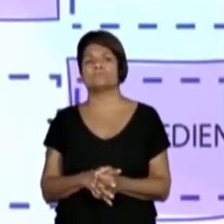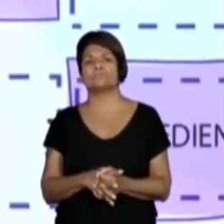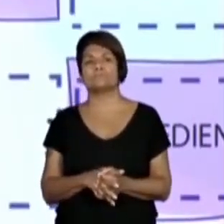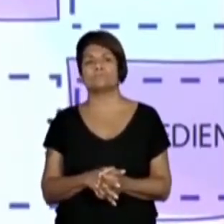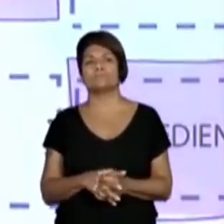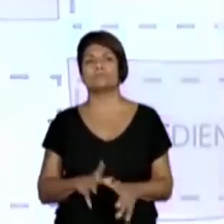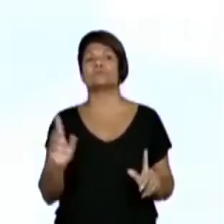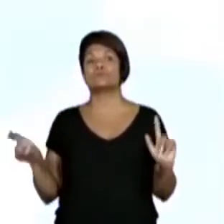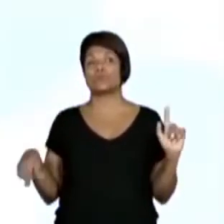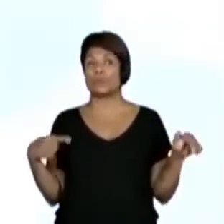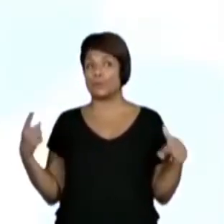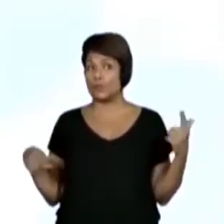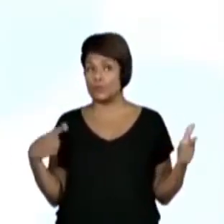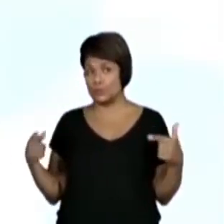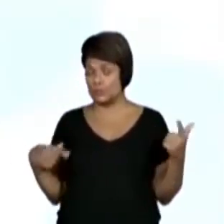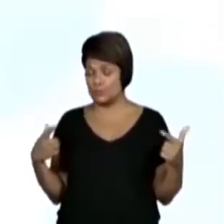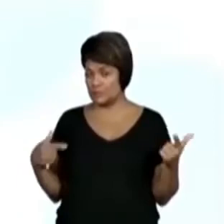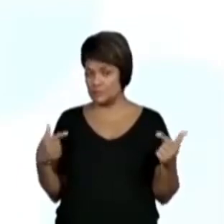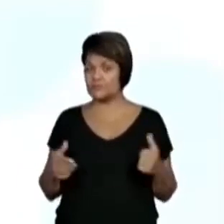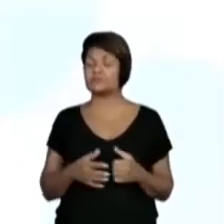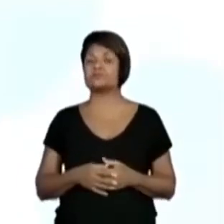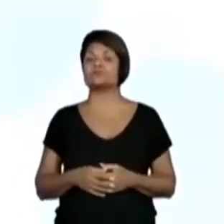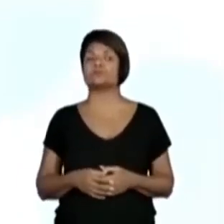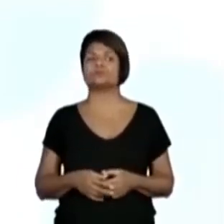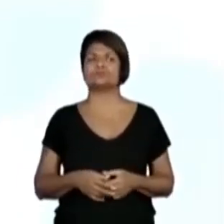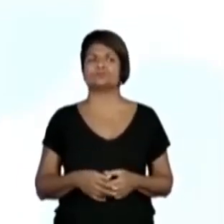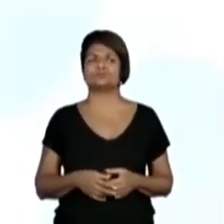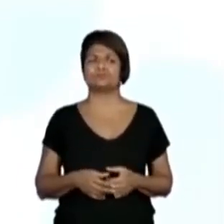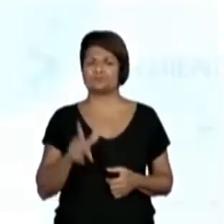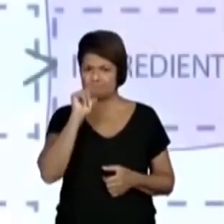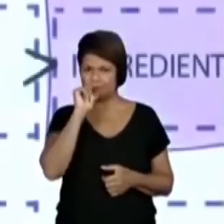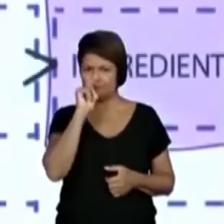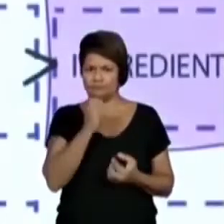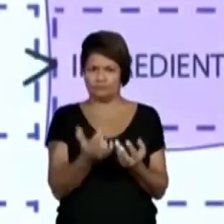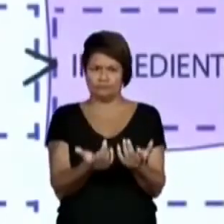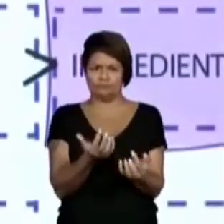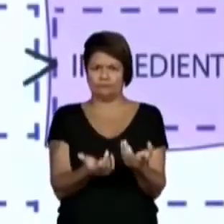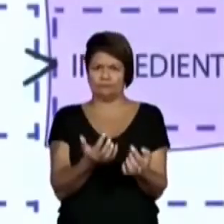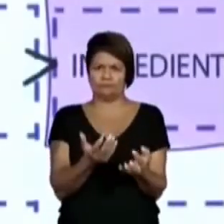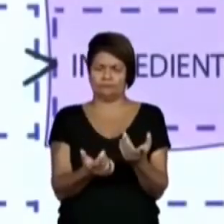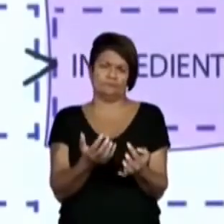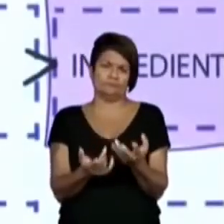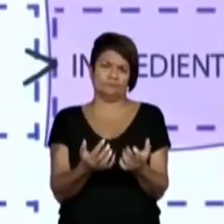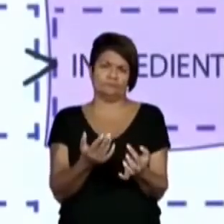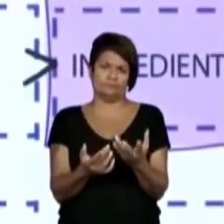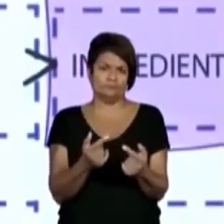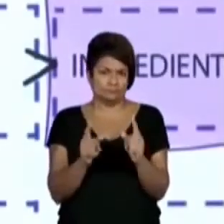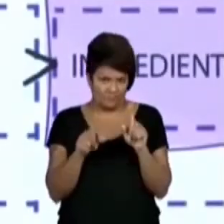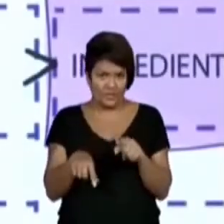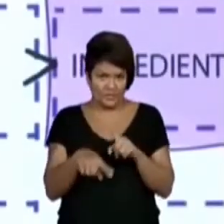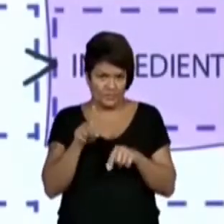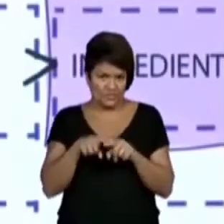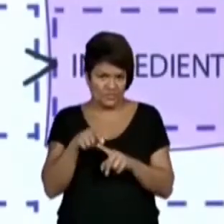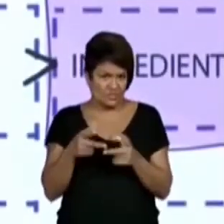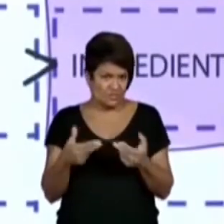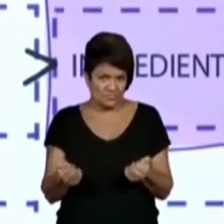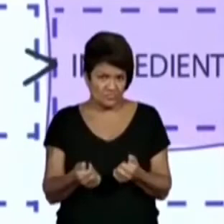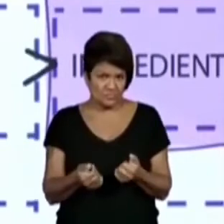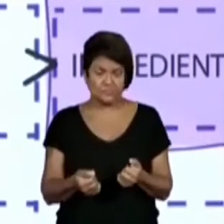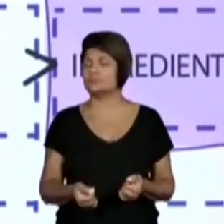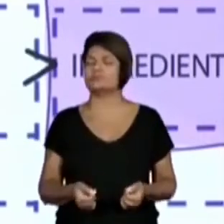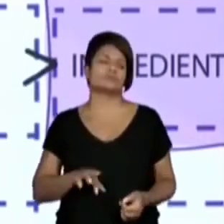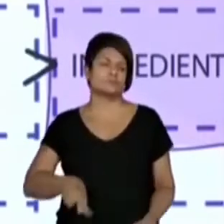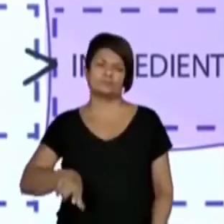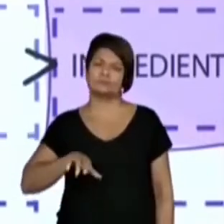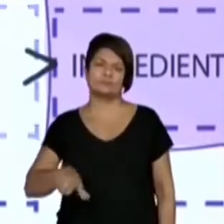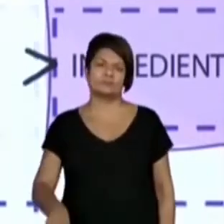Em seguida, depois da cebola, veja, ferva a água. É ingrediente? Não